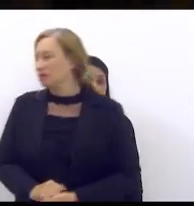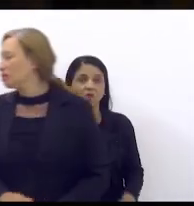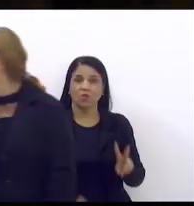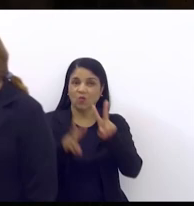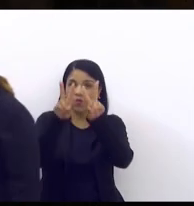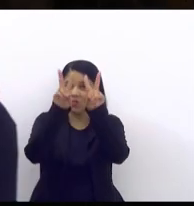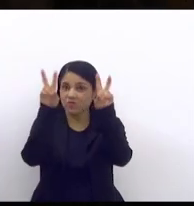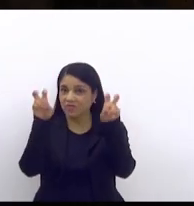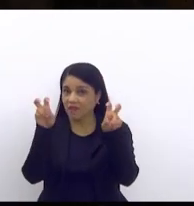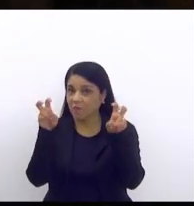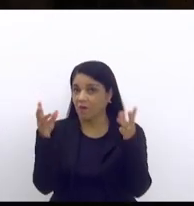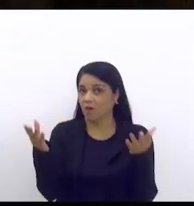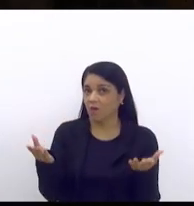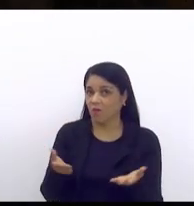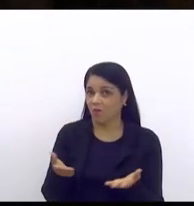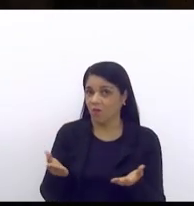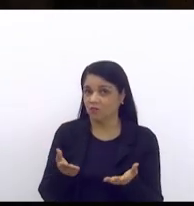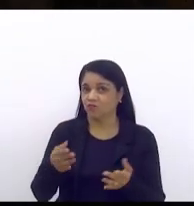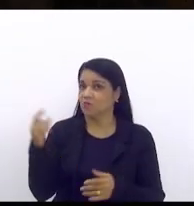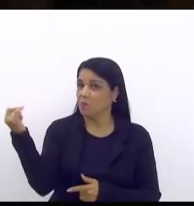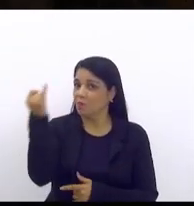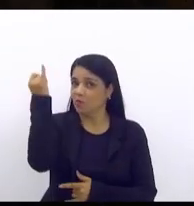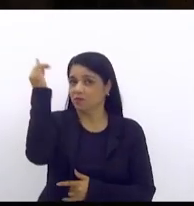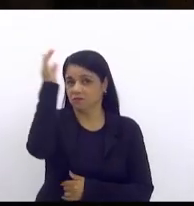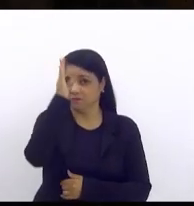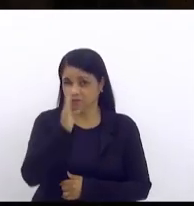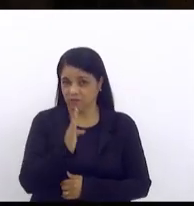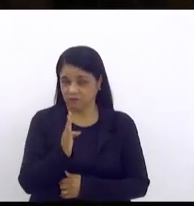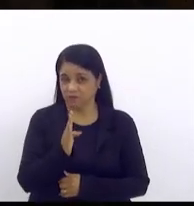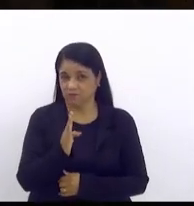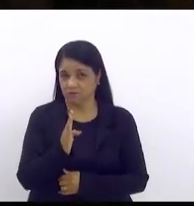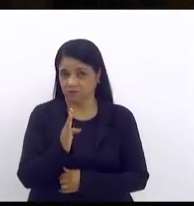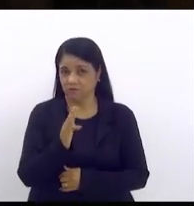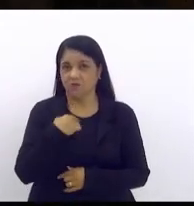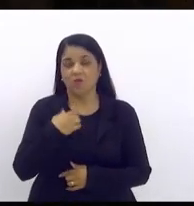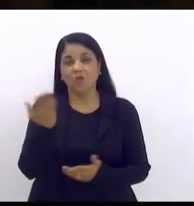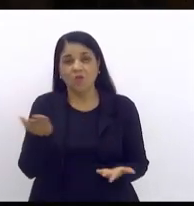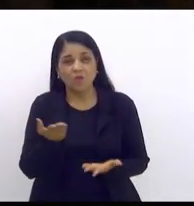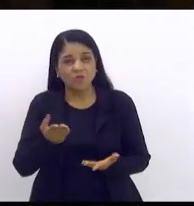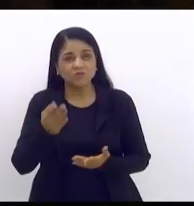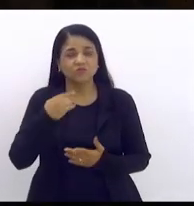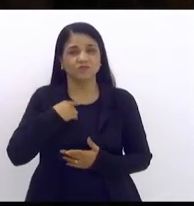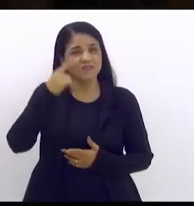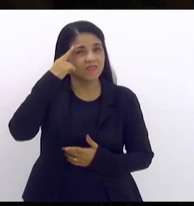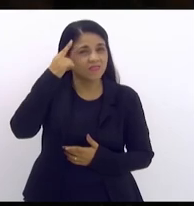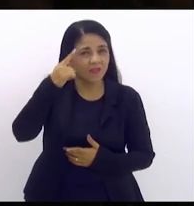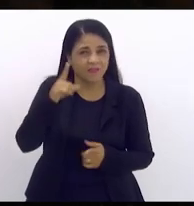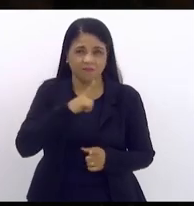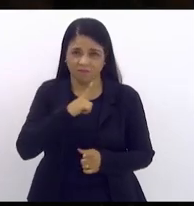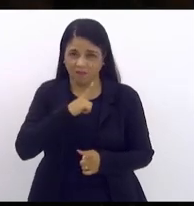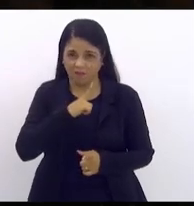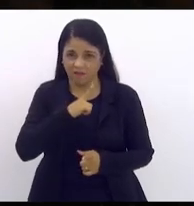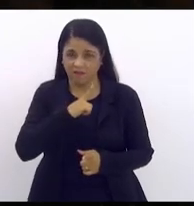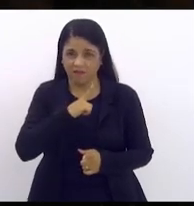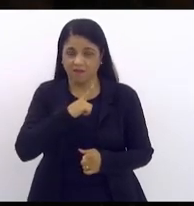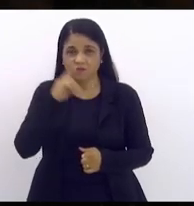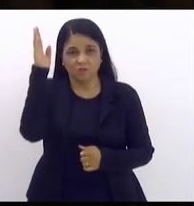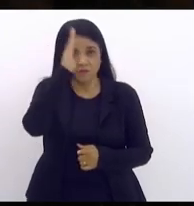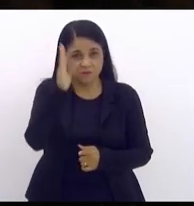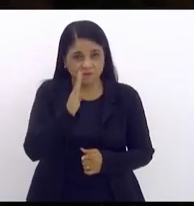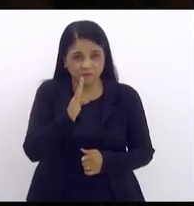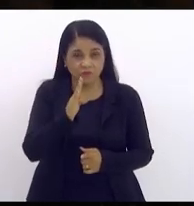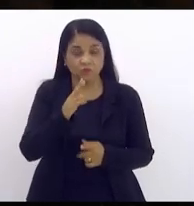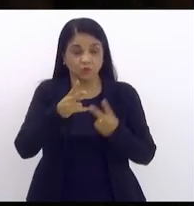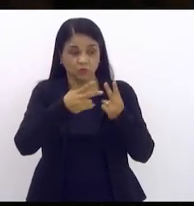que é central hoje no Brasil. Hoje, só para que vocês tenham uma ideia, a gente tem tratadas